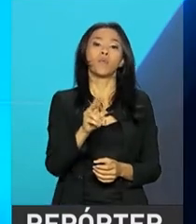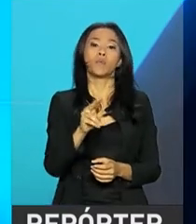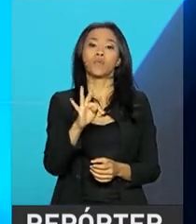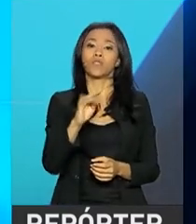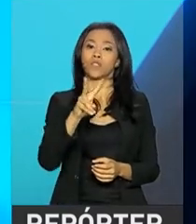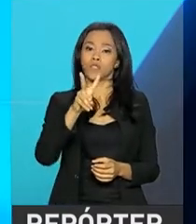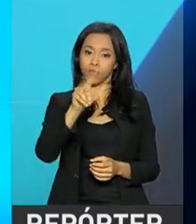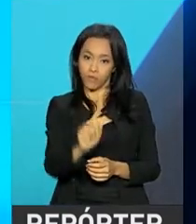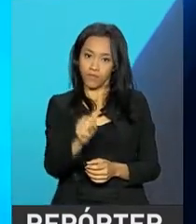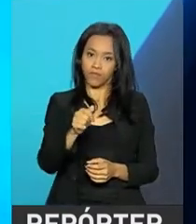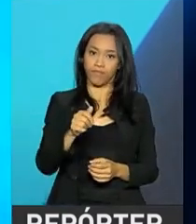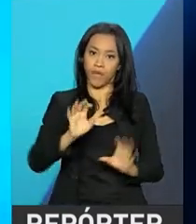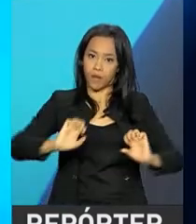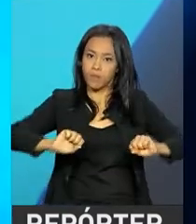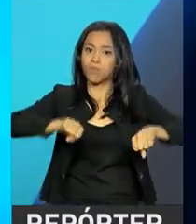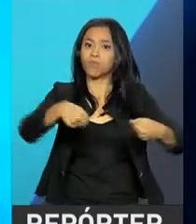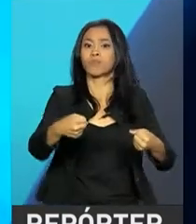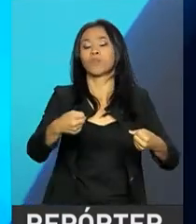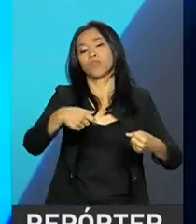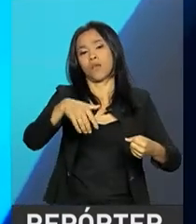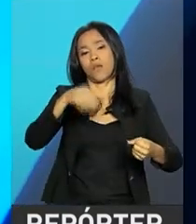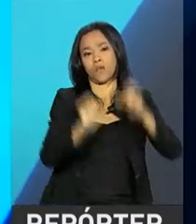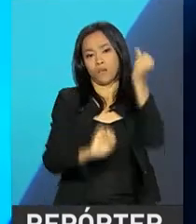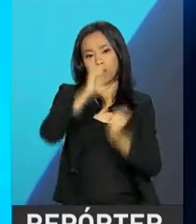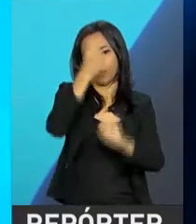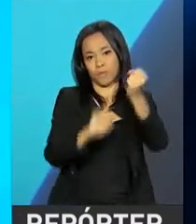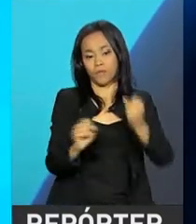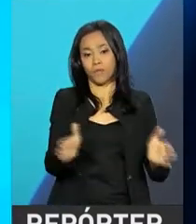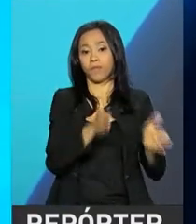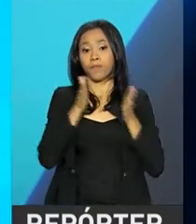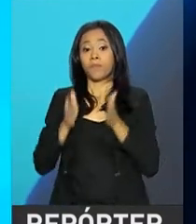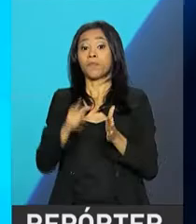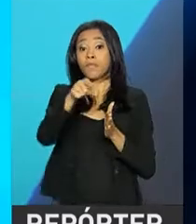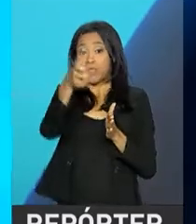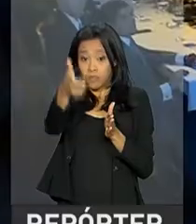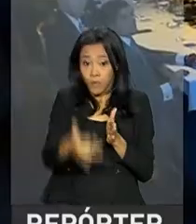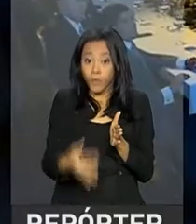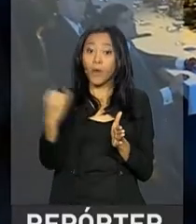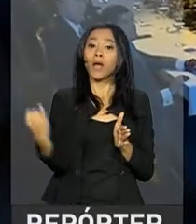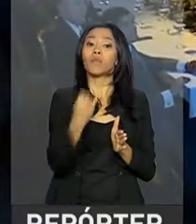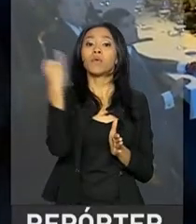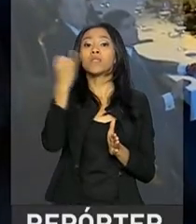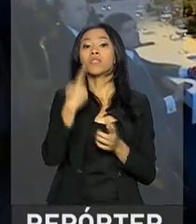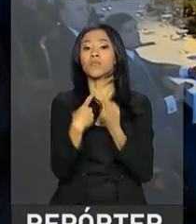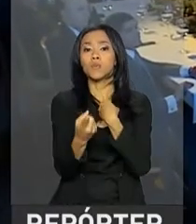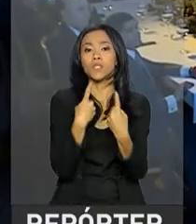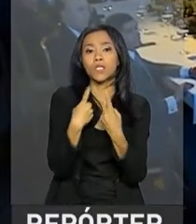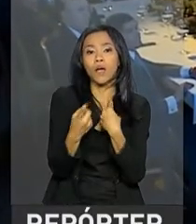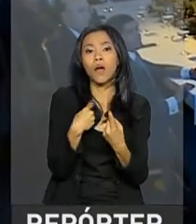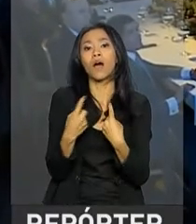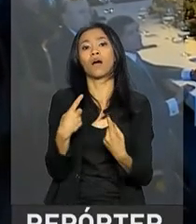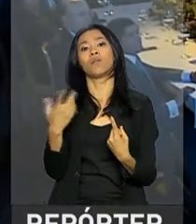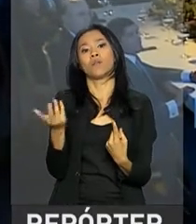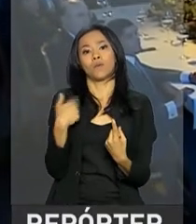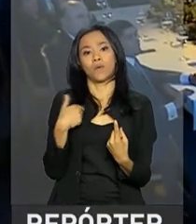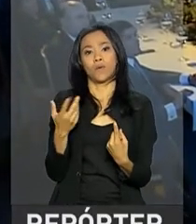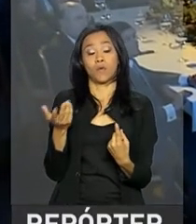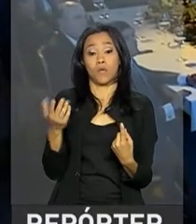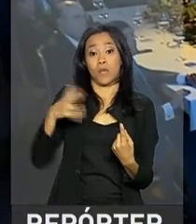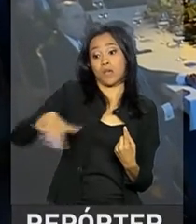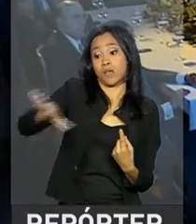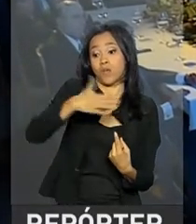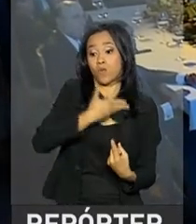industrial e o presidente michel temer ressaltou a importância do diálogo entre o setor público e privado para o crescimento da